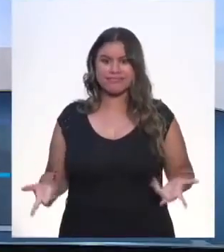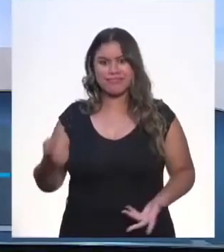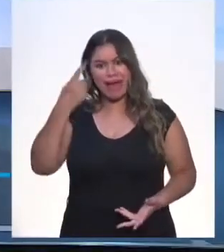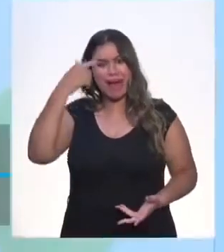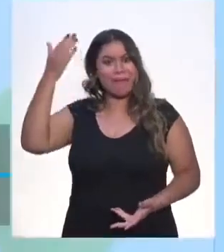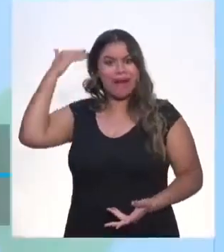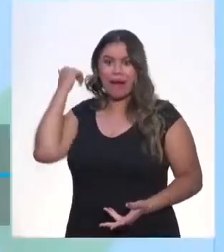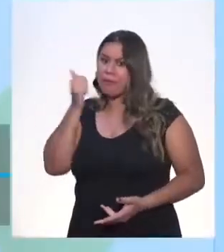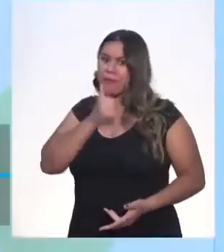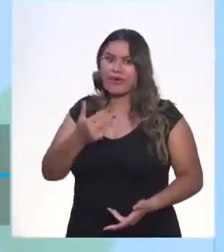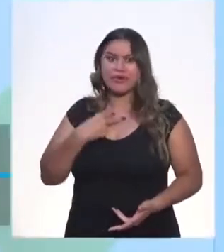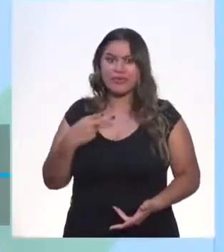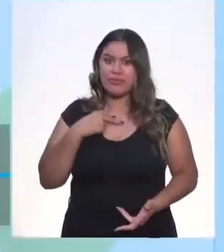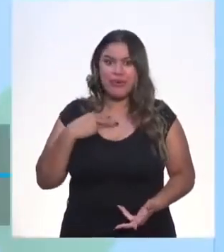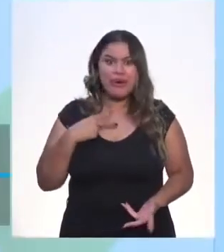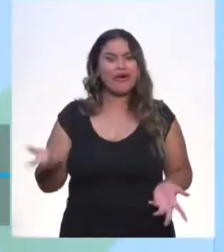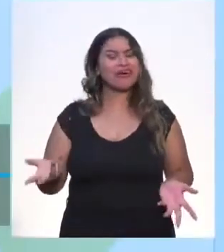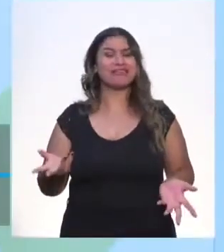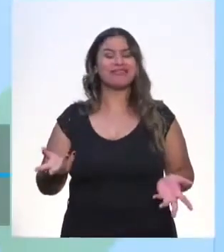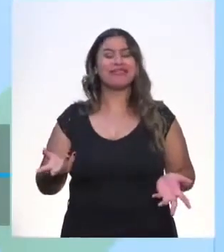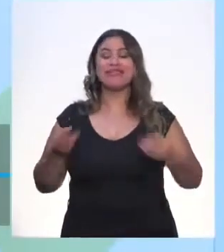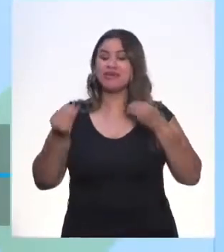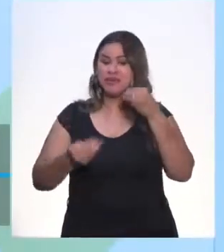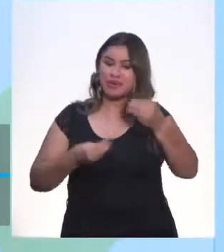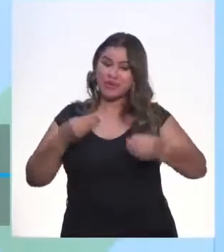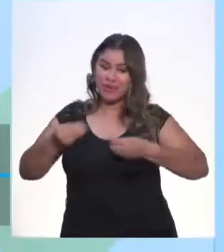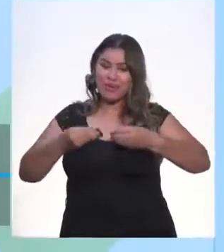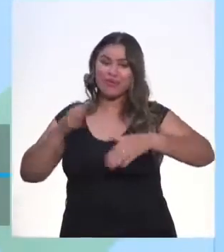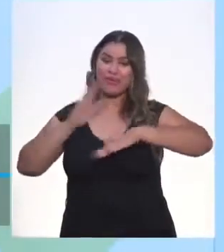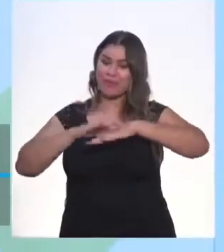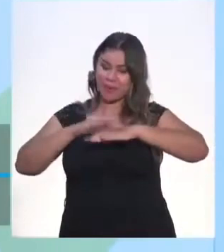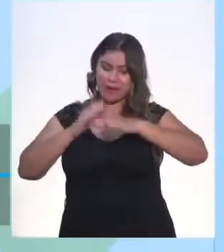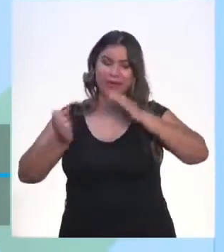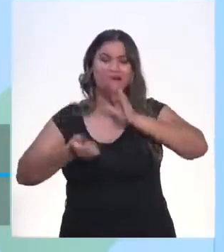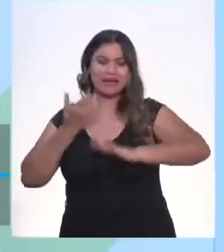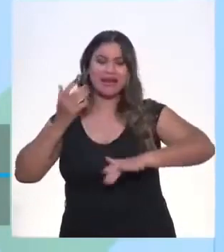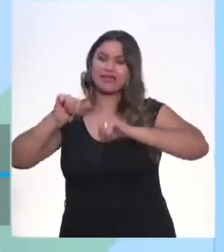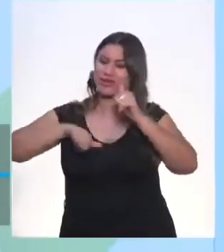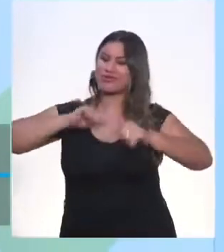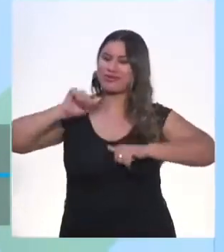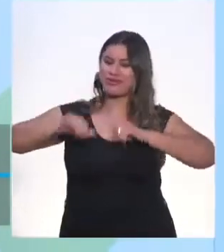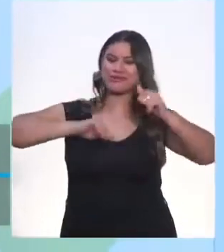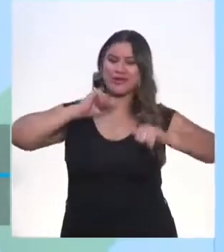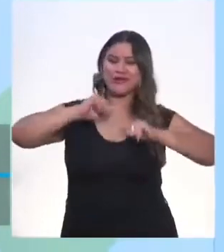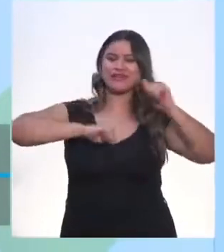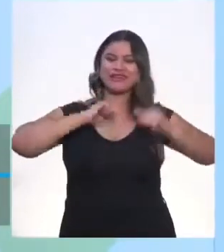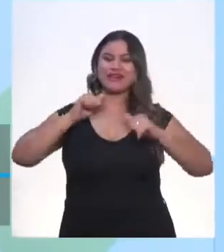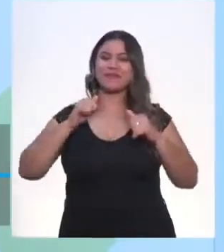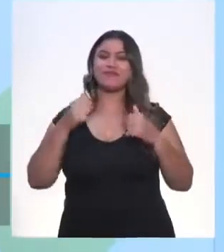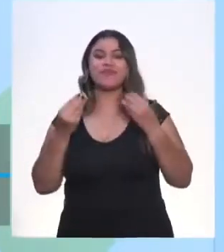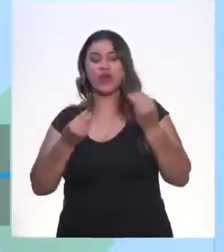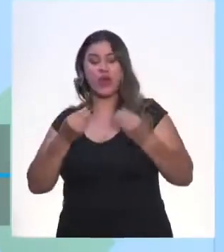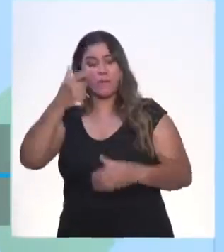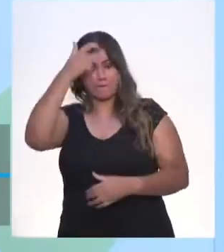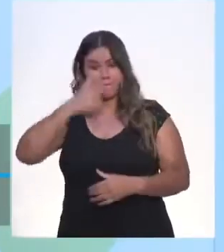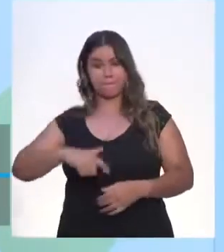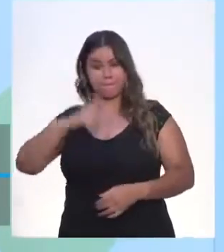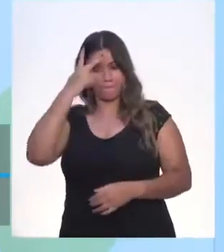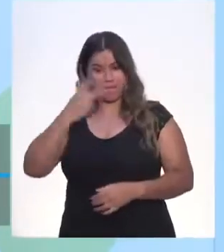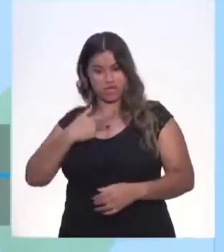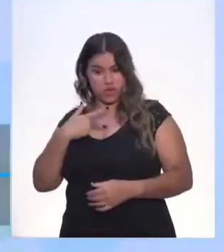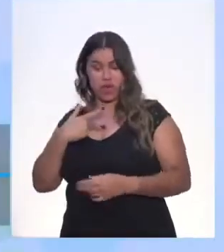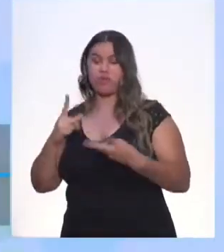anos atrás. Então, justamente, nós estamos construindo, estamos sempre nos modificando. Estamos construindo a nós mesmos, as